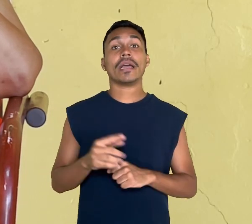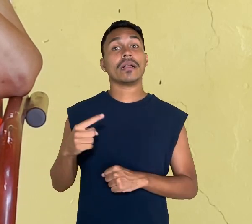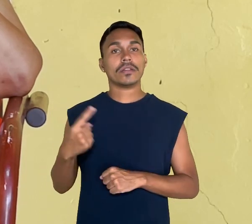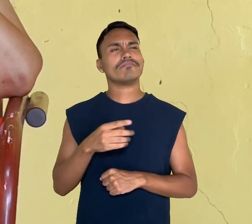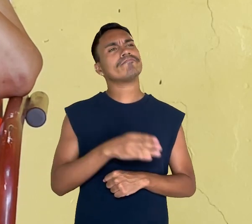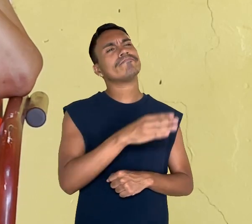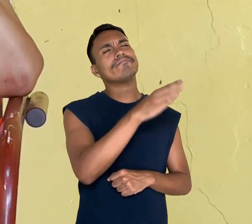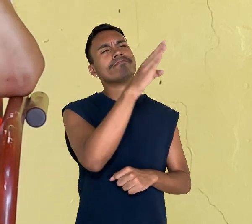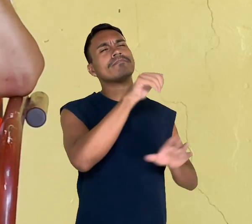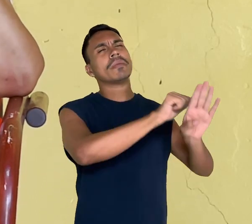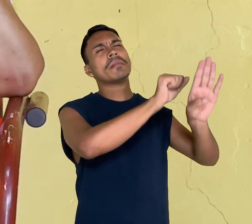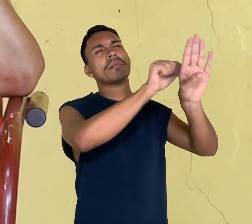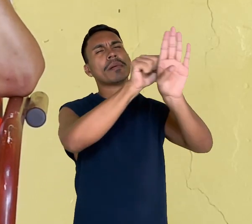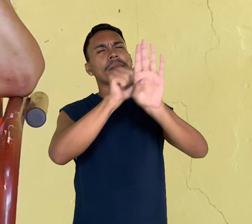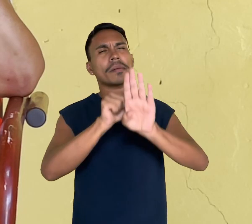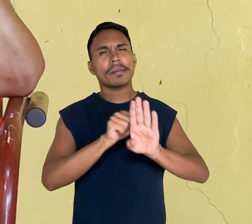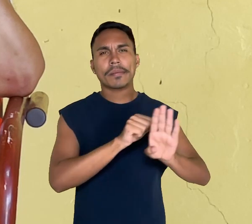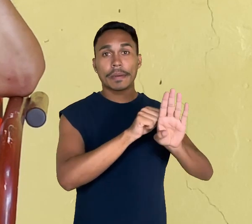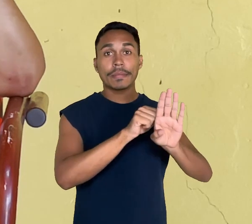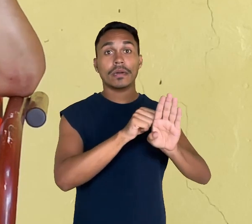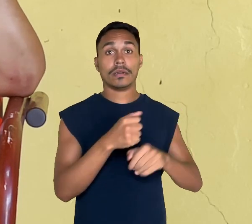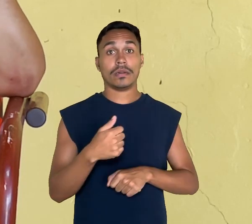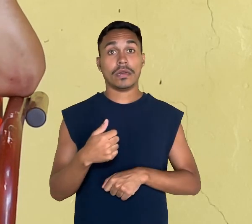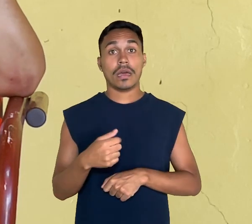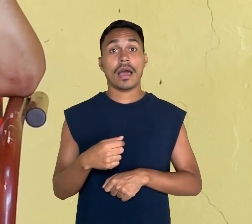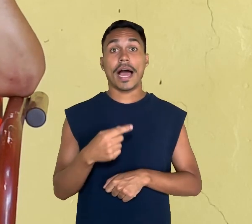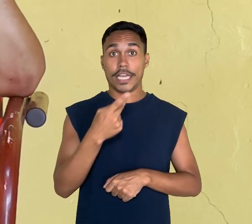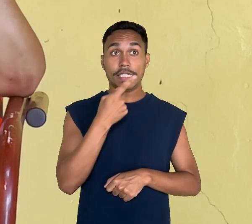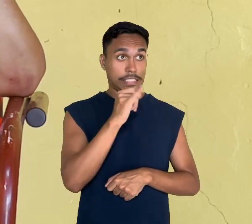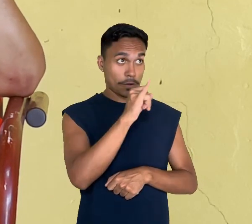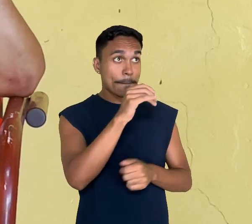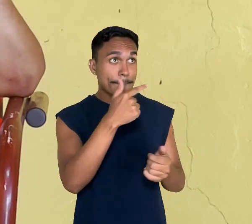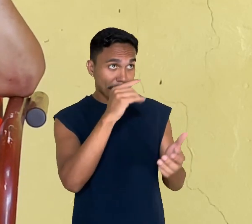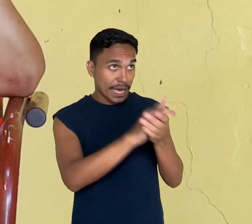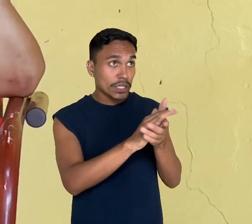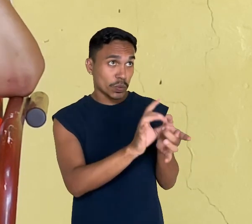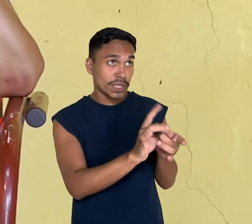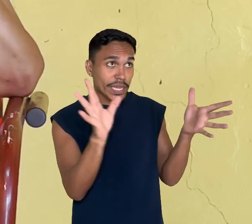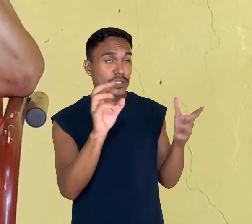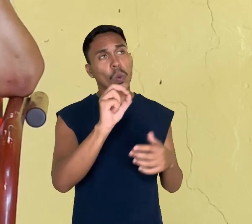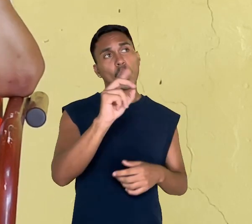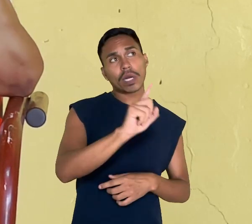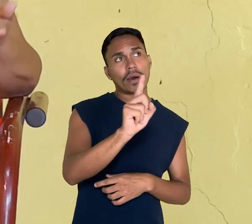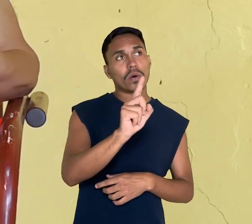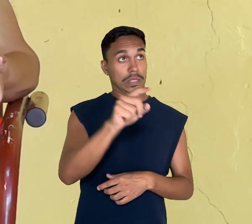batendo de porta em porta, aí tinha aquela história de pedir pro marido deixar, se o marido deixasse, que